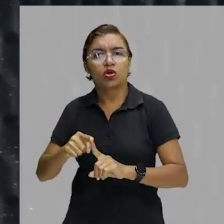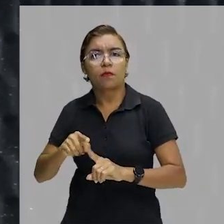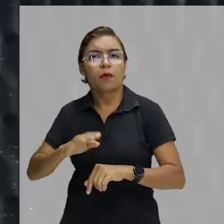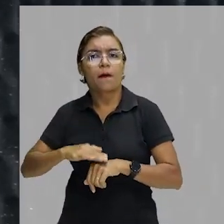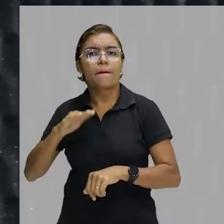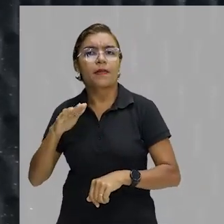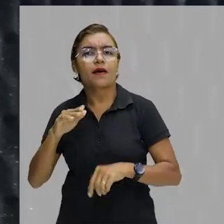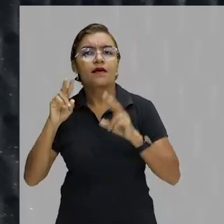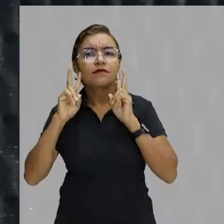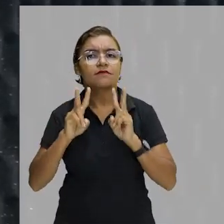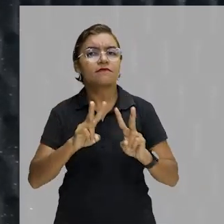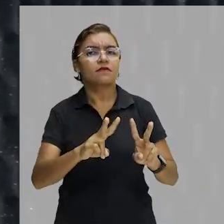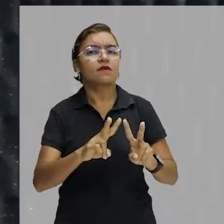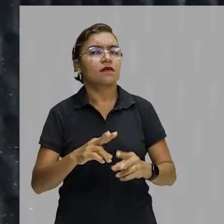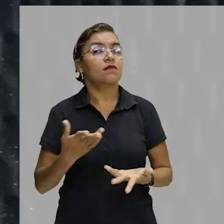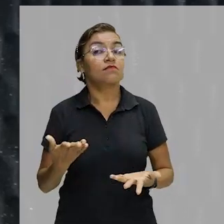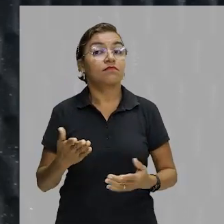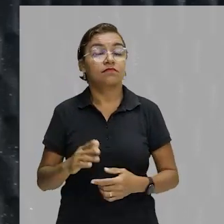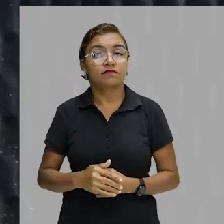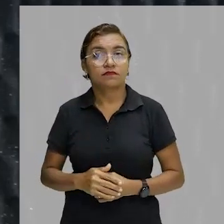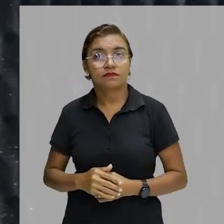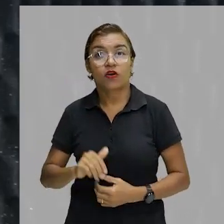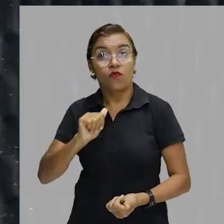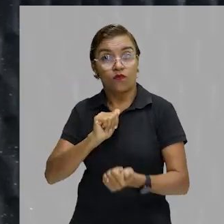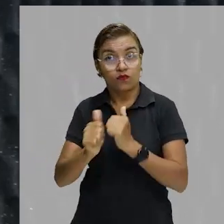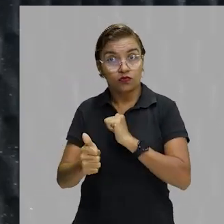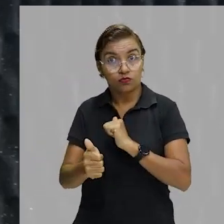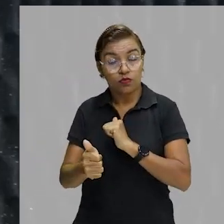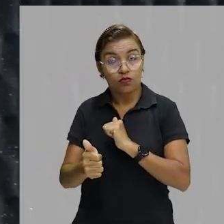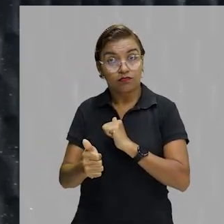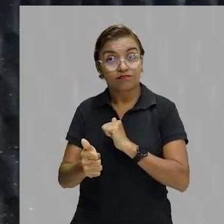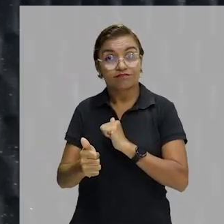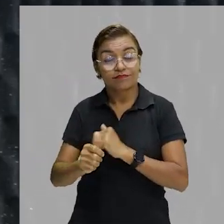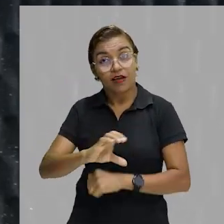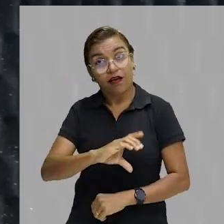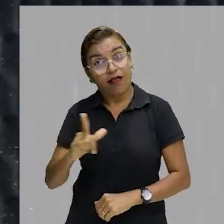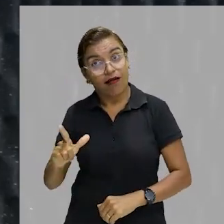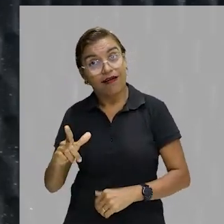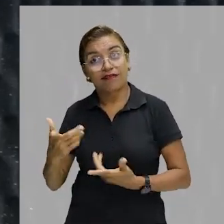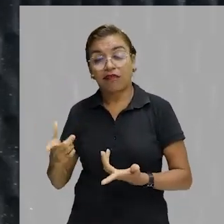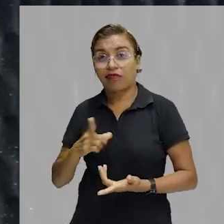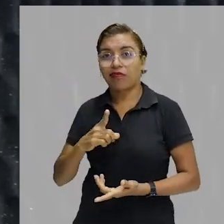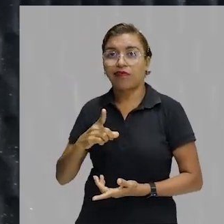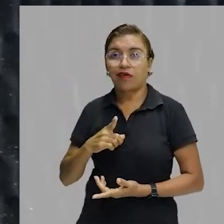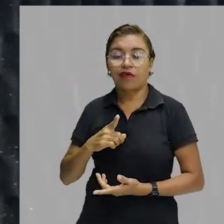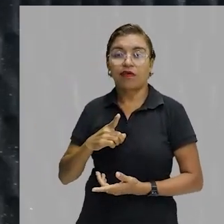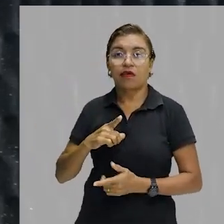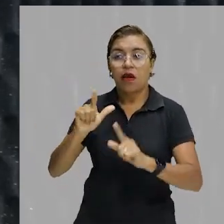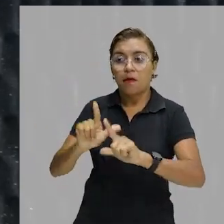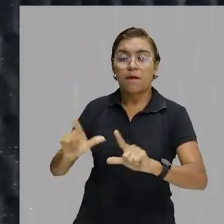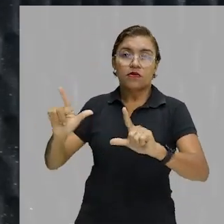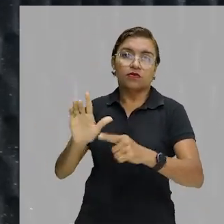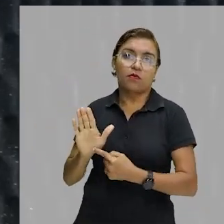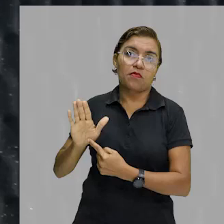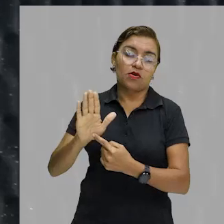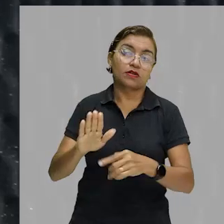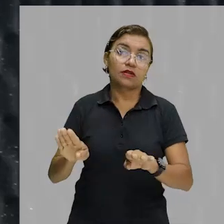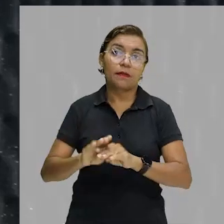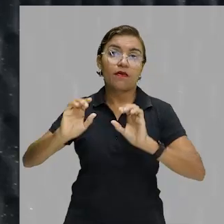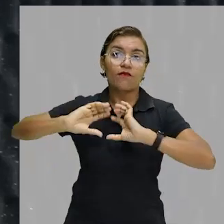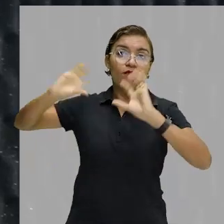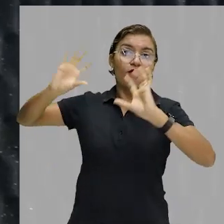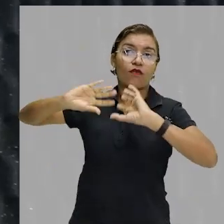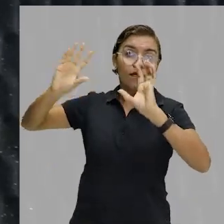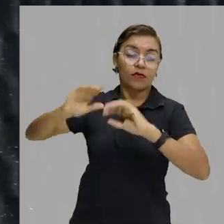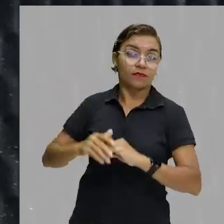mais apareciam lá? O futebol, claro, que é o que vai dar mídia, e o voleibol.